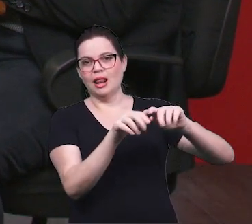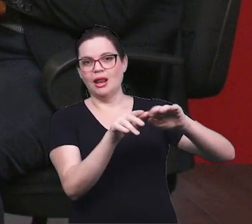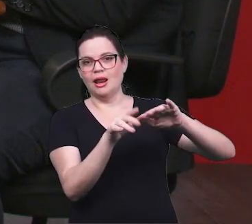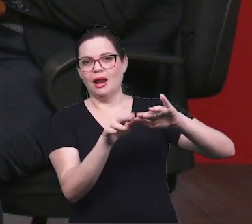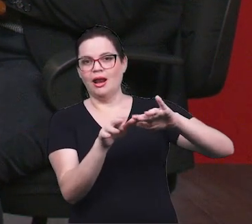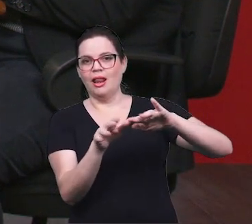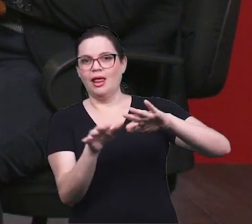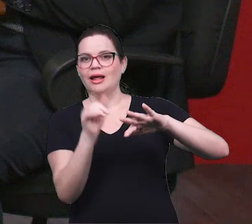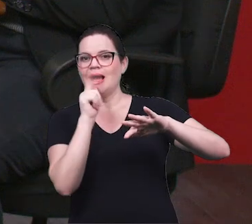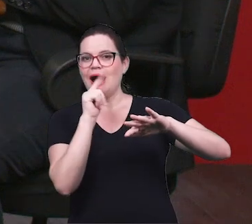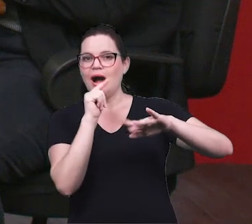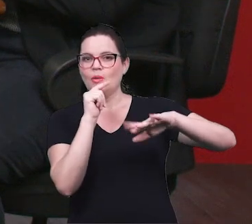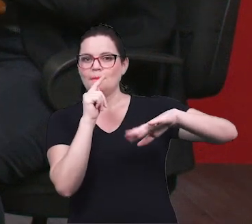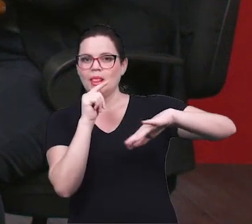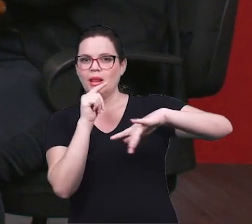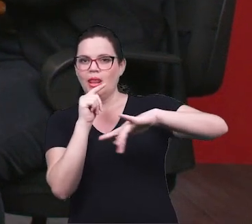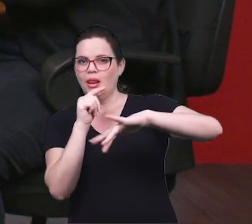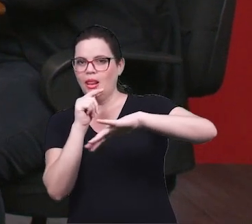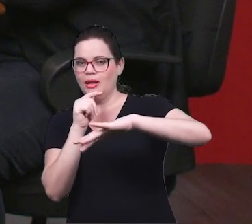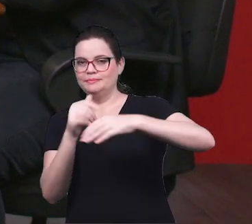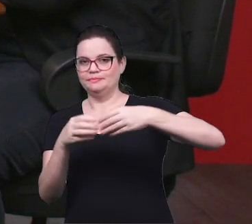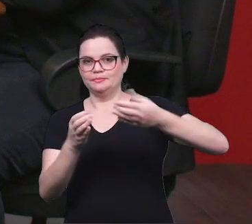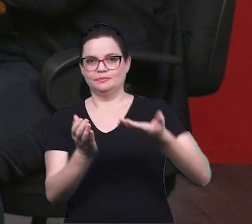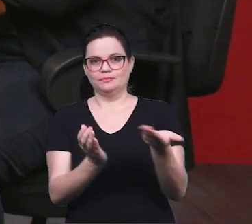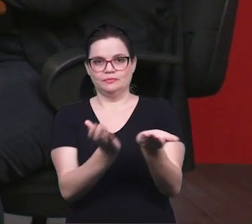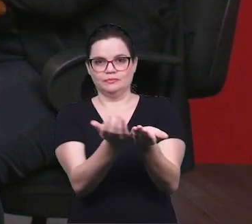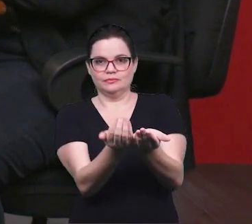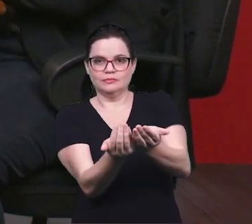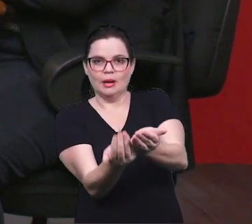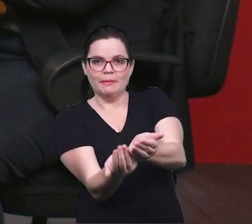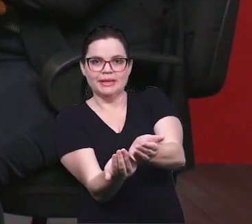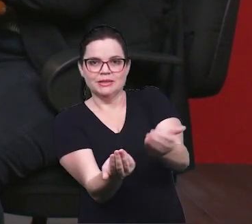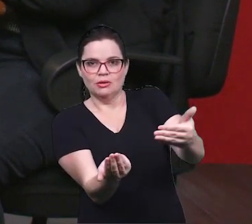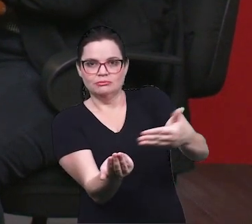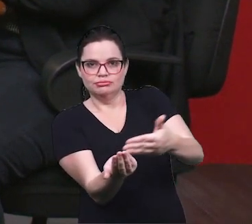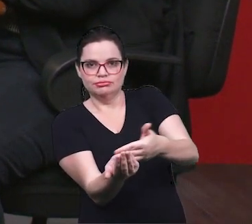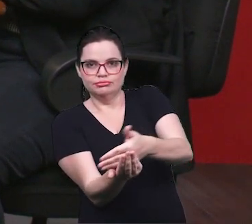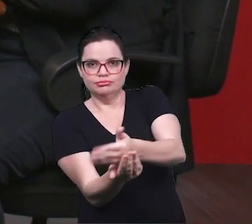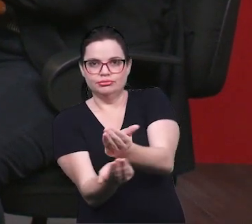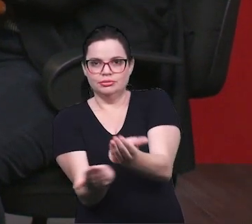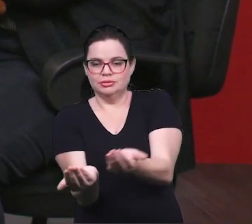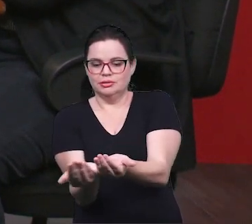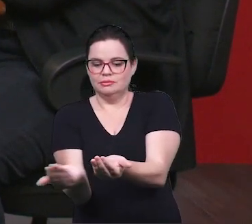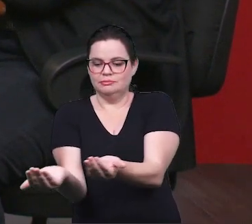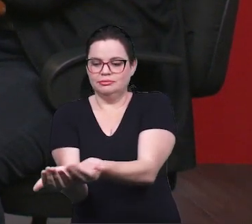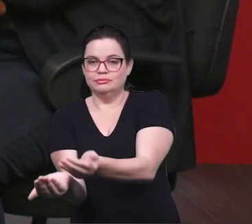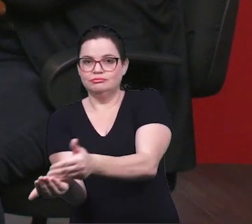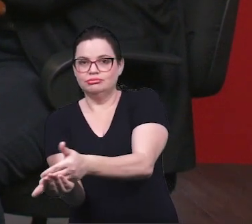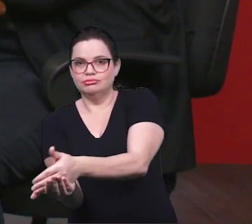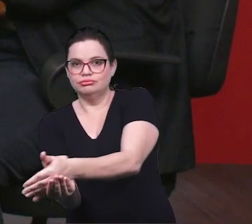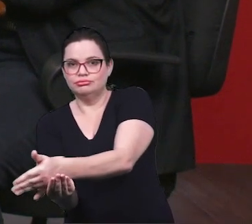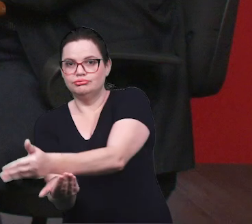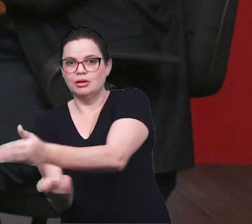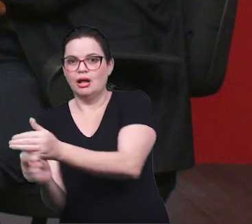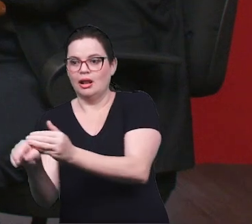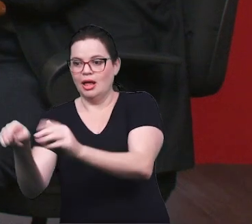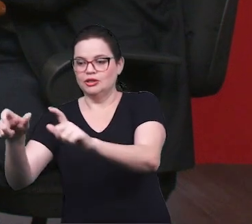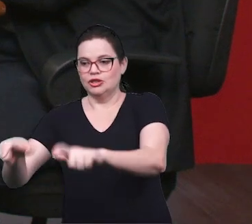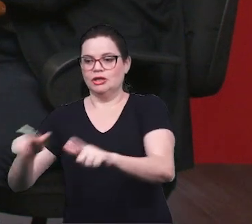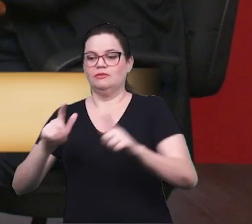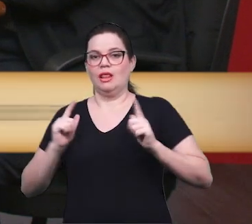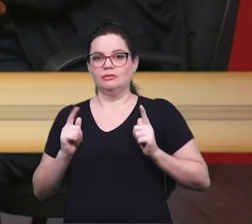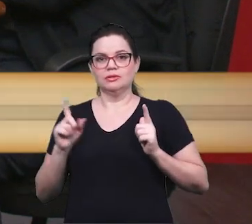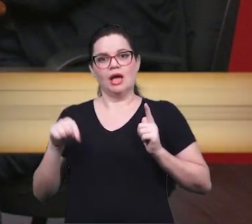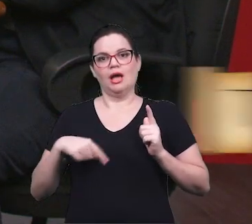tinha que a céu percorrido. aberto, naquelas canaletas que eles faziam. Quando chegava lá, chegava não. Agora teve até uma experiência